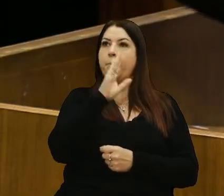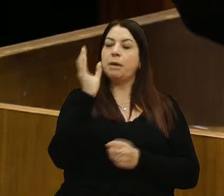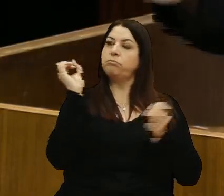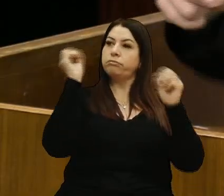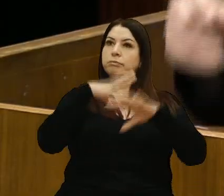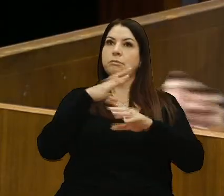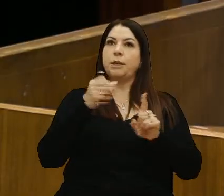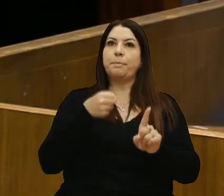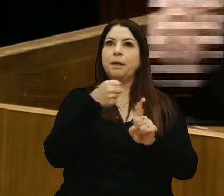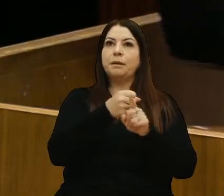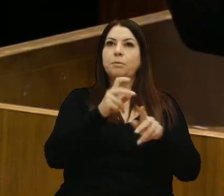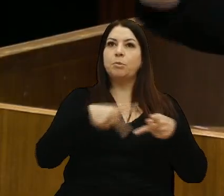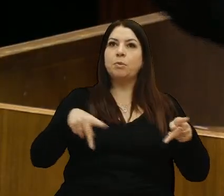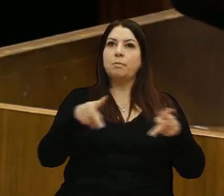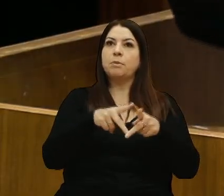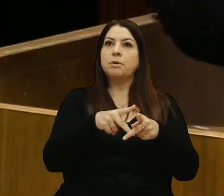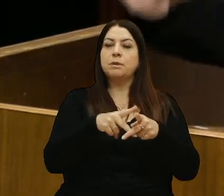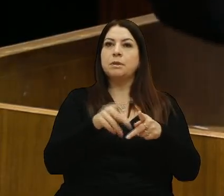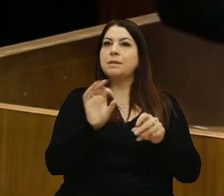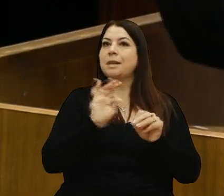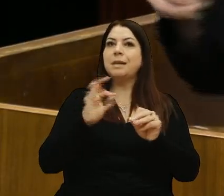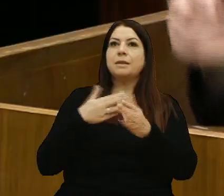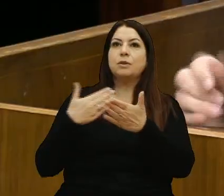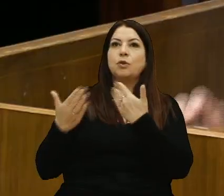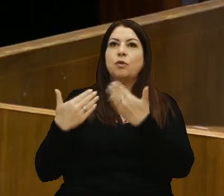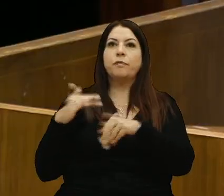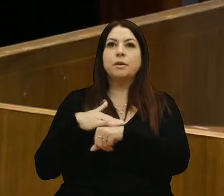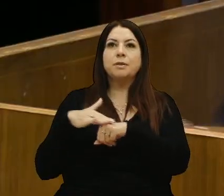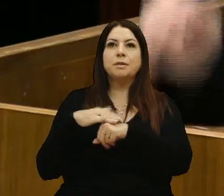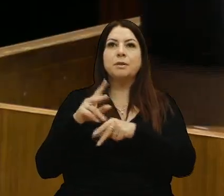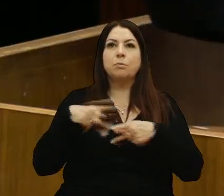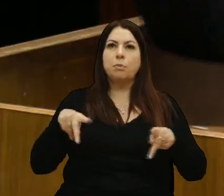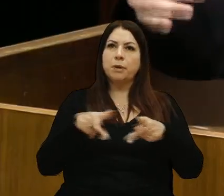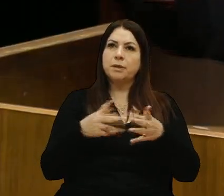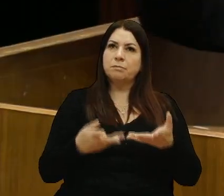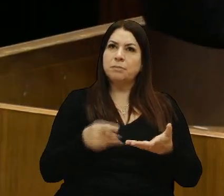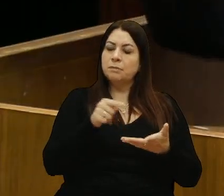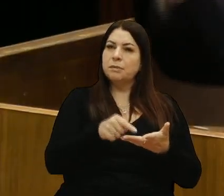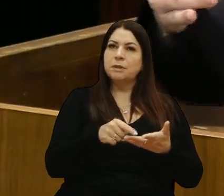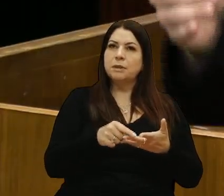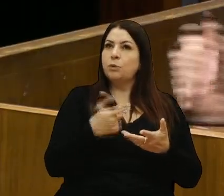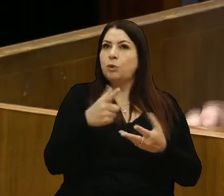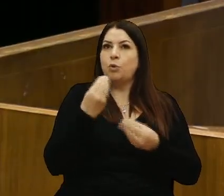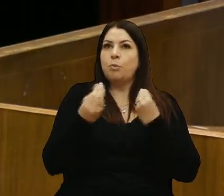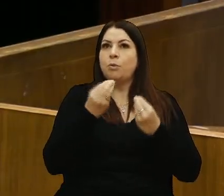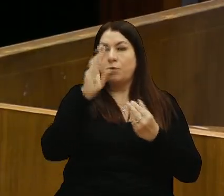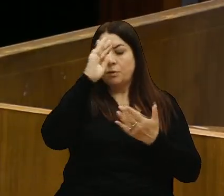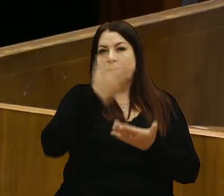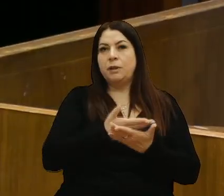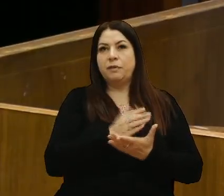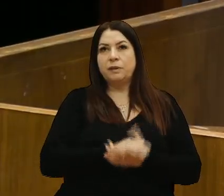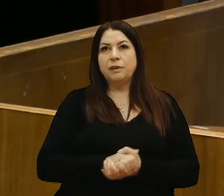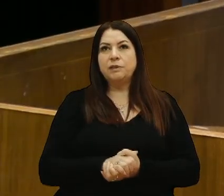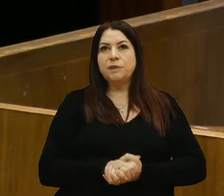vão impactar a população sem dialogar com a população. É inacreditável.